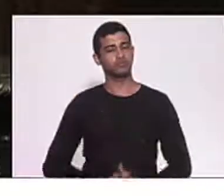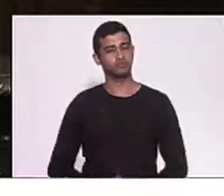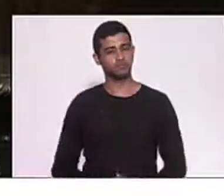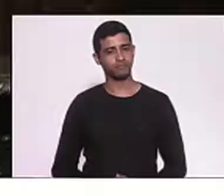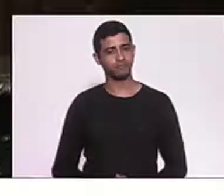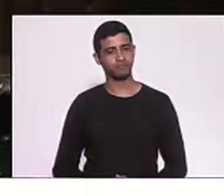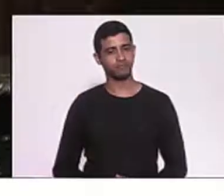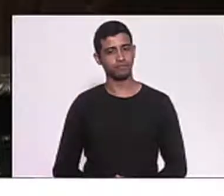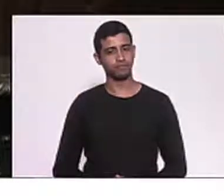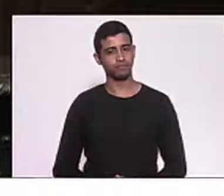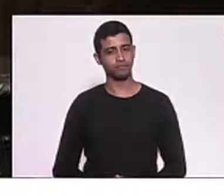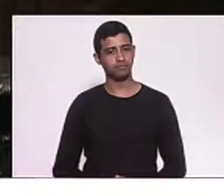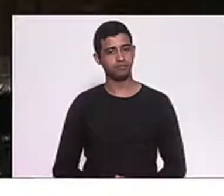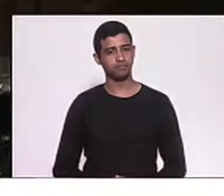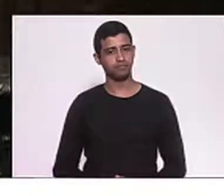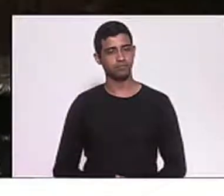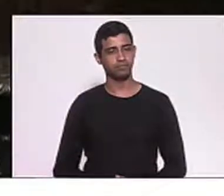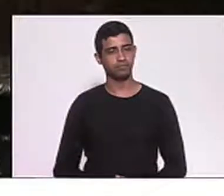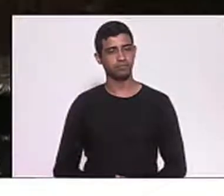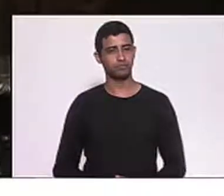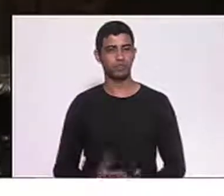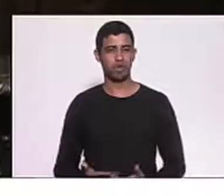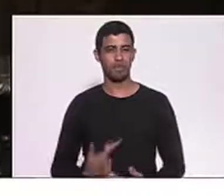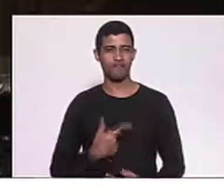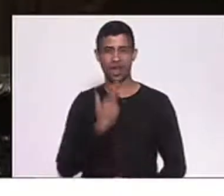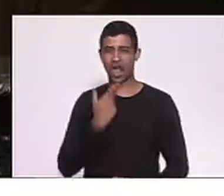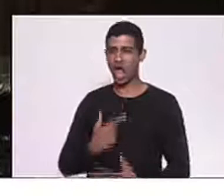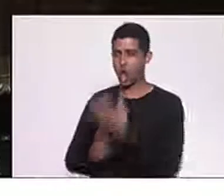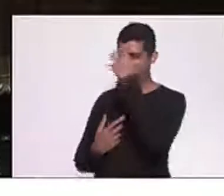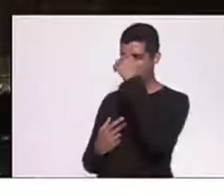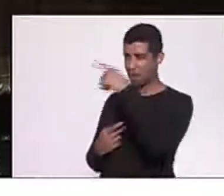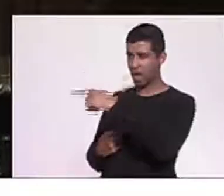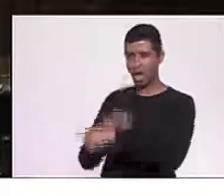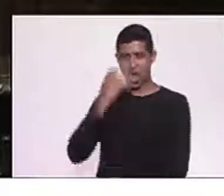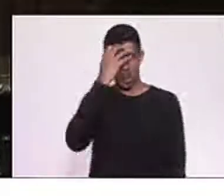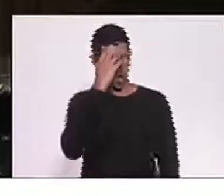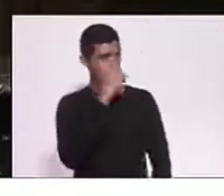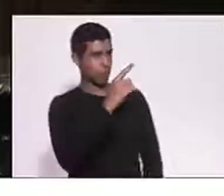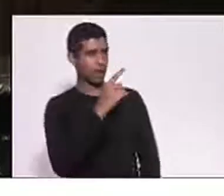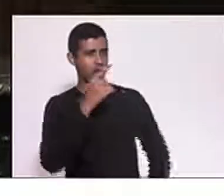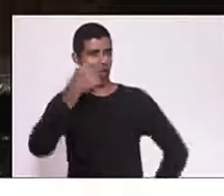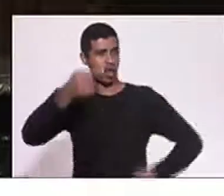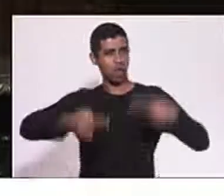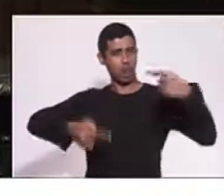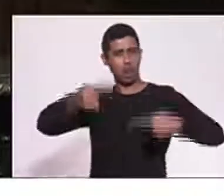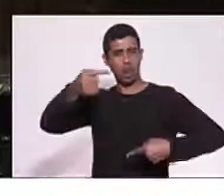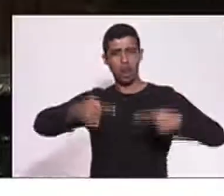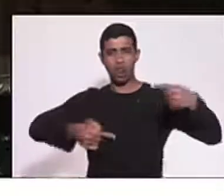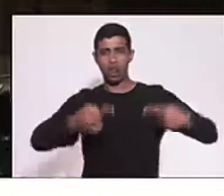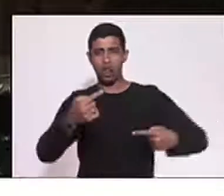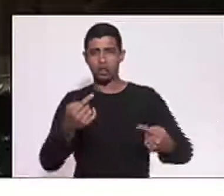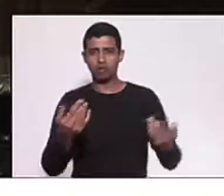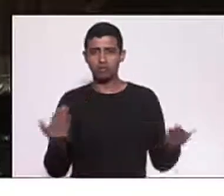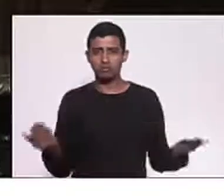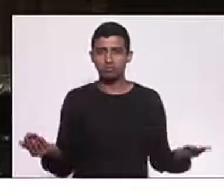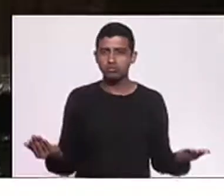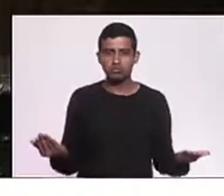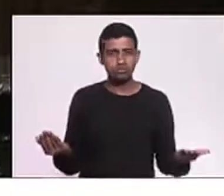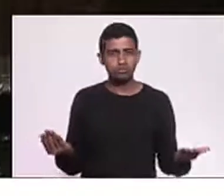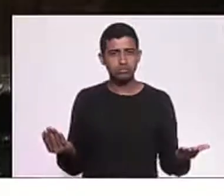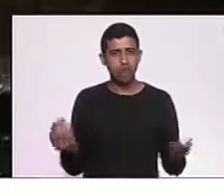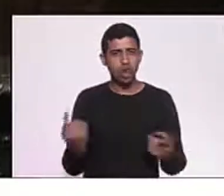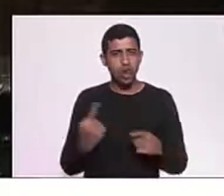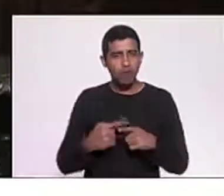no terreno do disse-me-disse. Porque são sucessivos